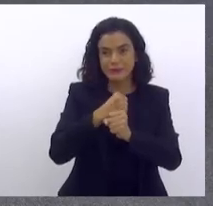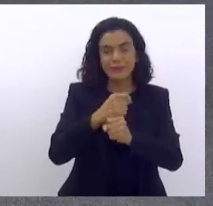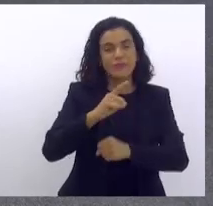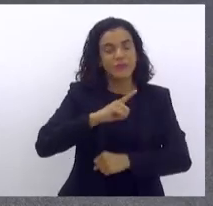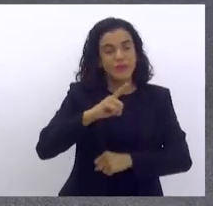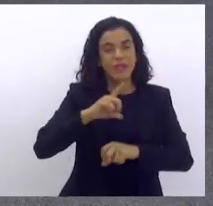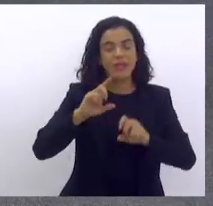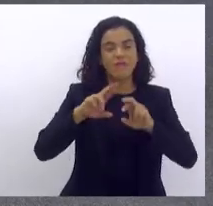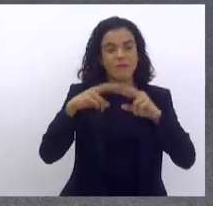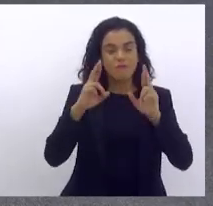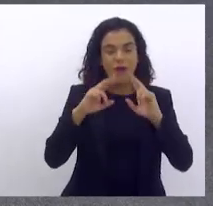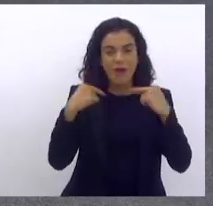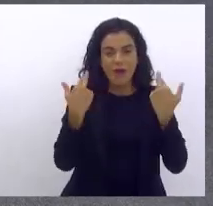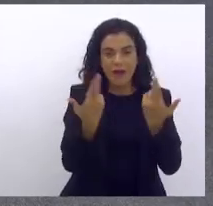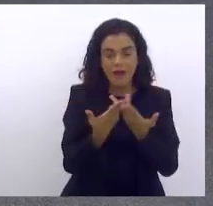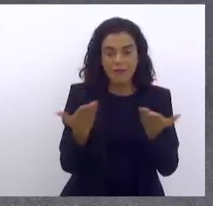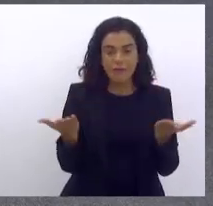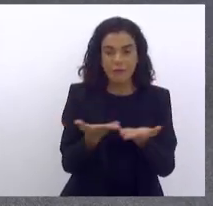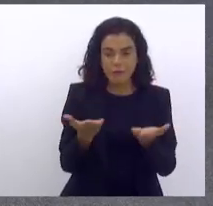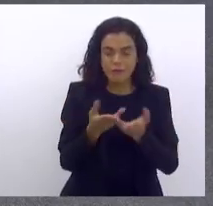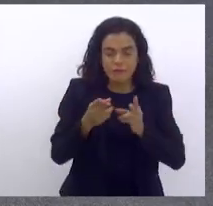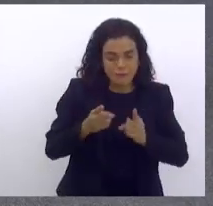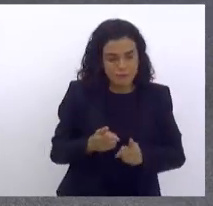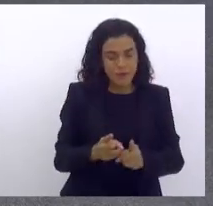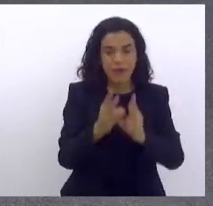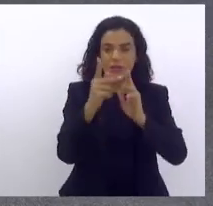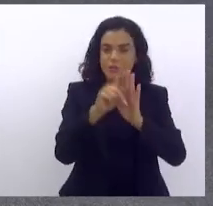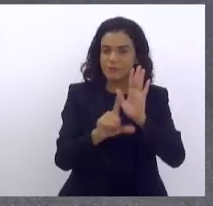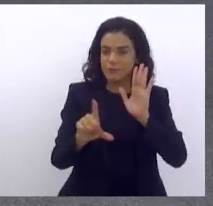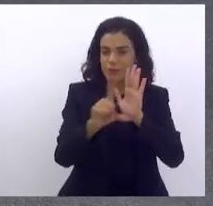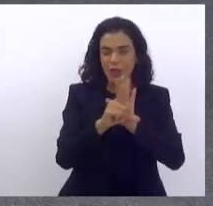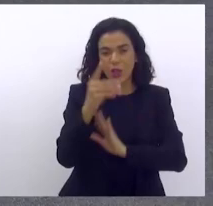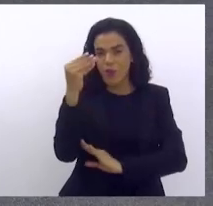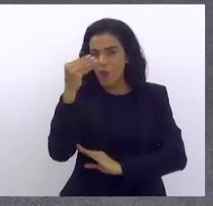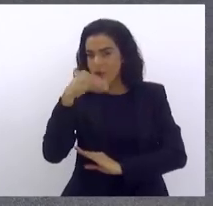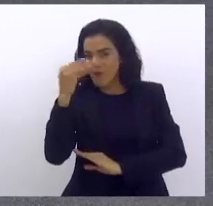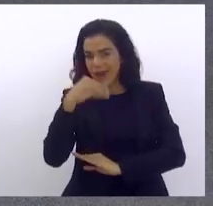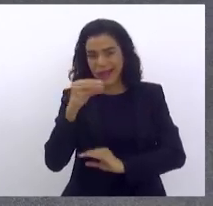reunião hoje, vai continuar, e acho que essa lei não enfraquece,